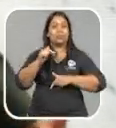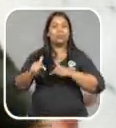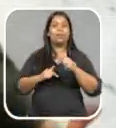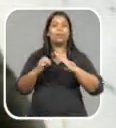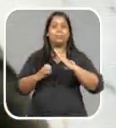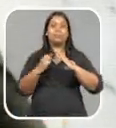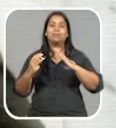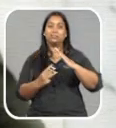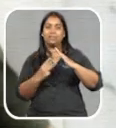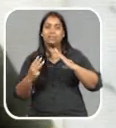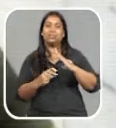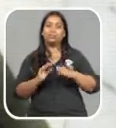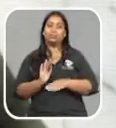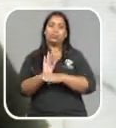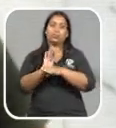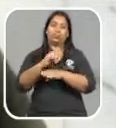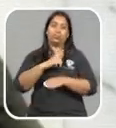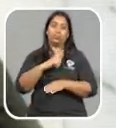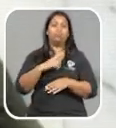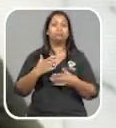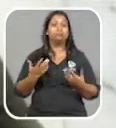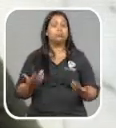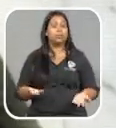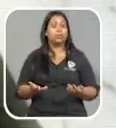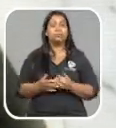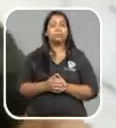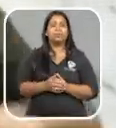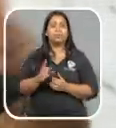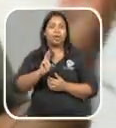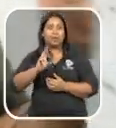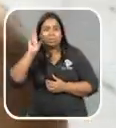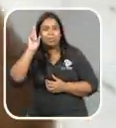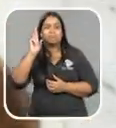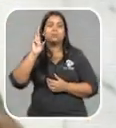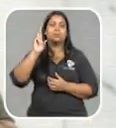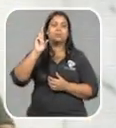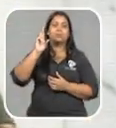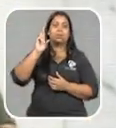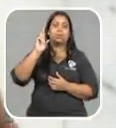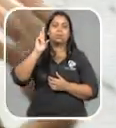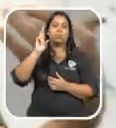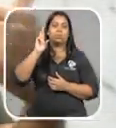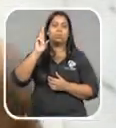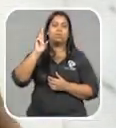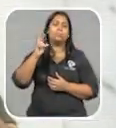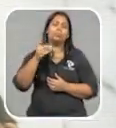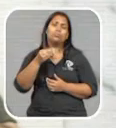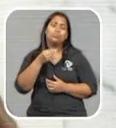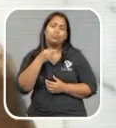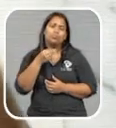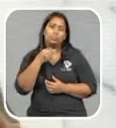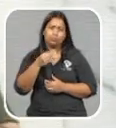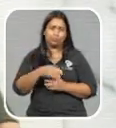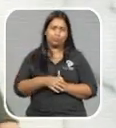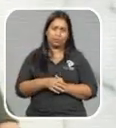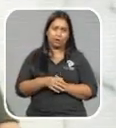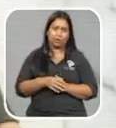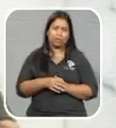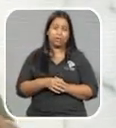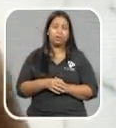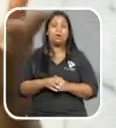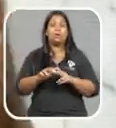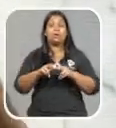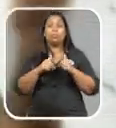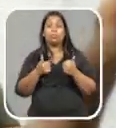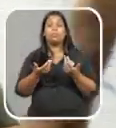a representação sindical, que seria o ideal, é muito frágil por conta dessa desestruturação